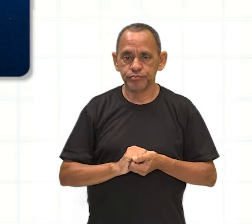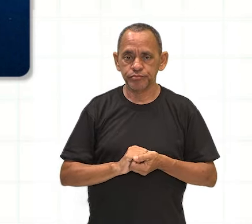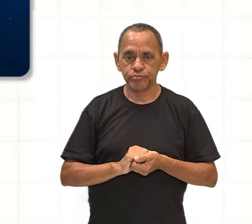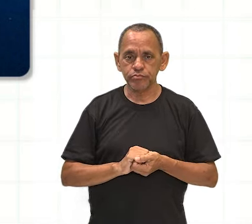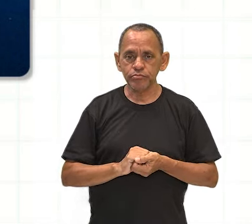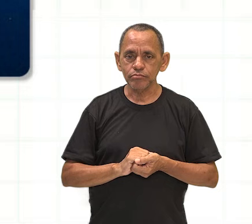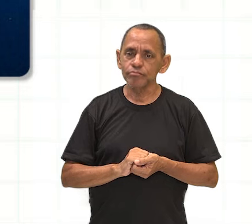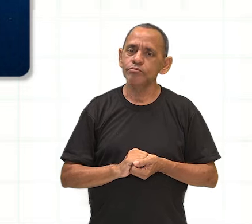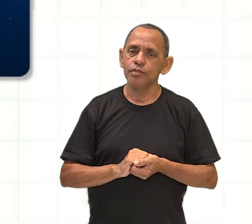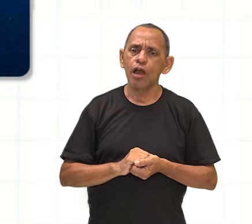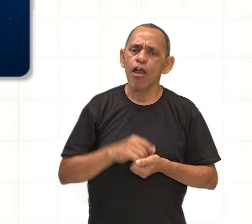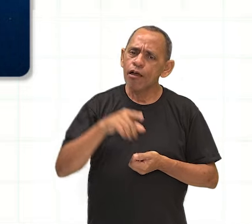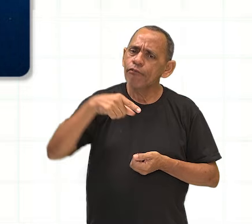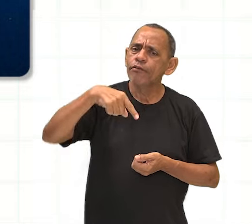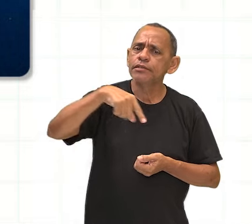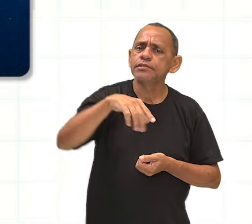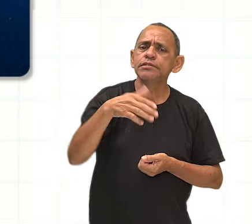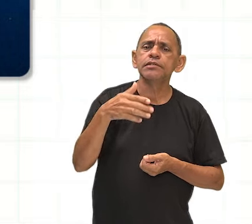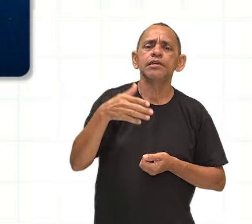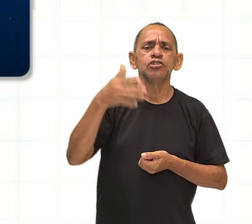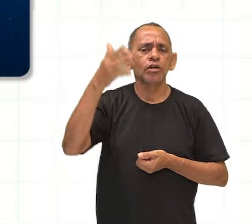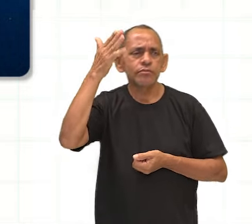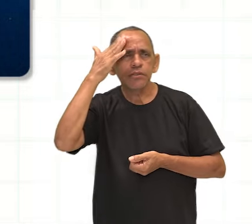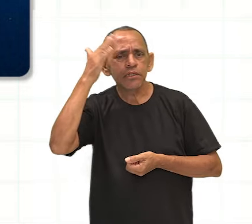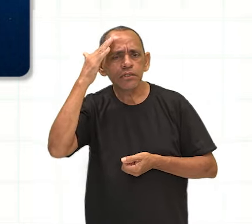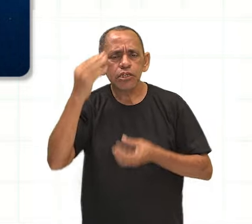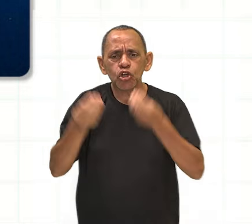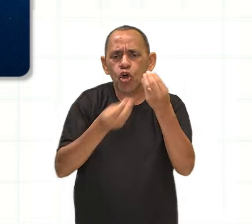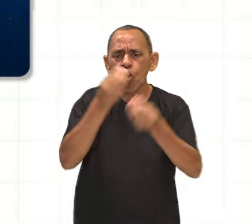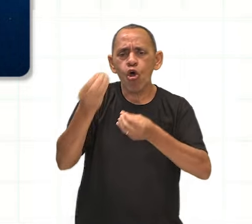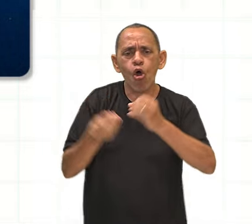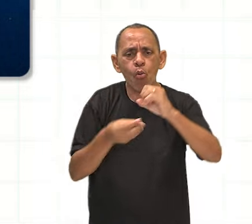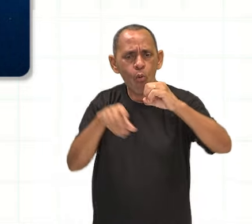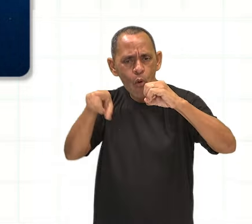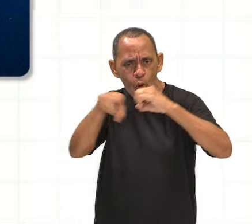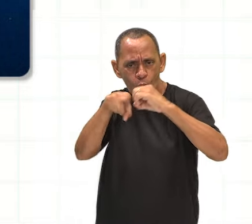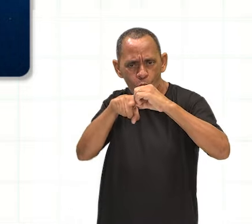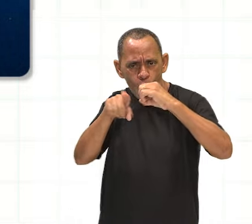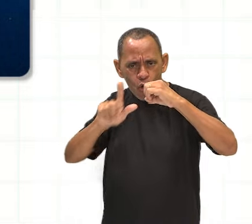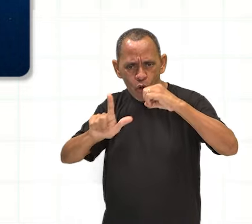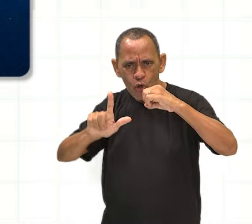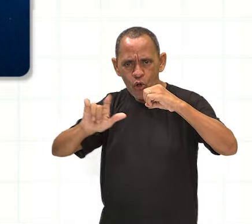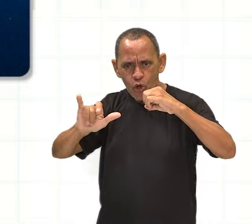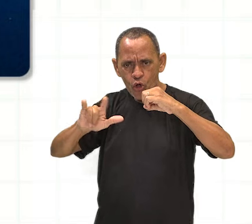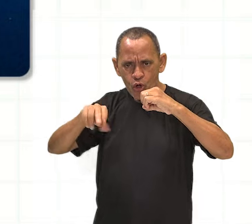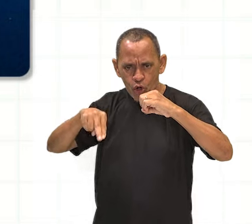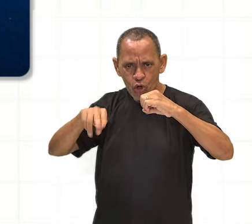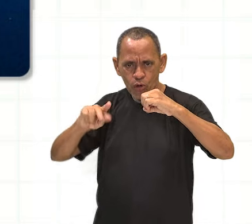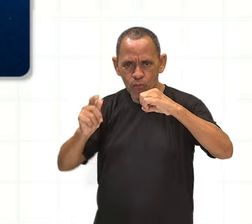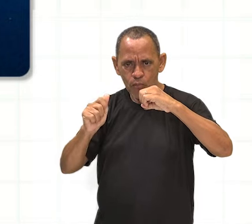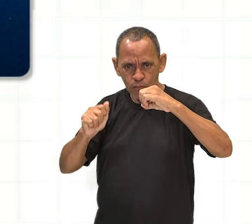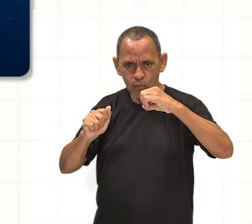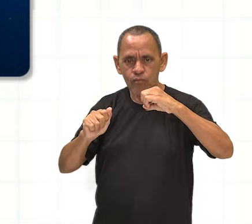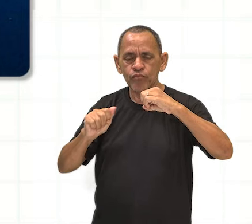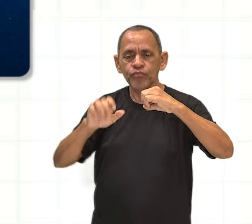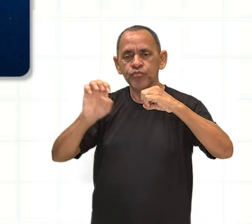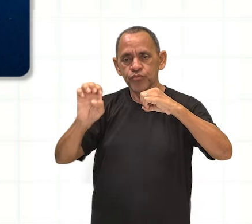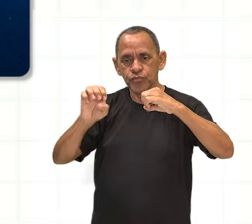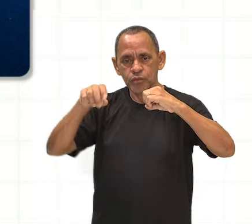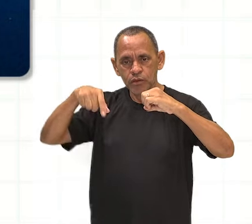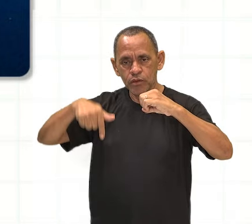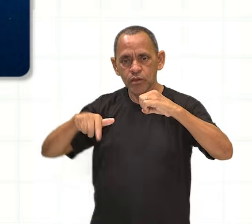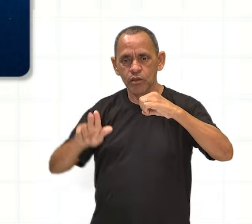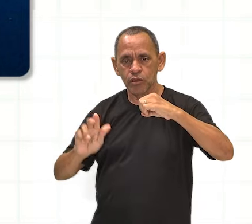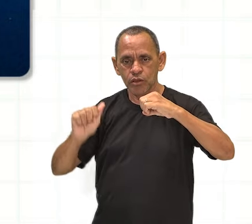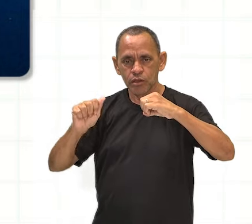como você já sabe, ele é dividido aí ao meio pela linha do Equador, certo? Então, essa linha vermelha aí representa justamente